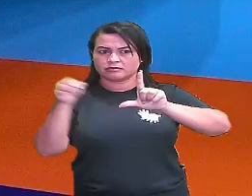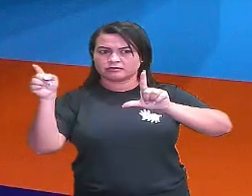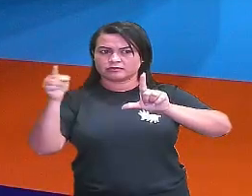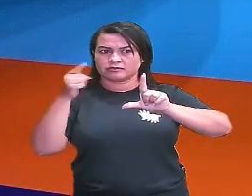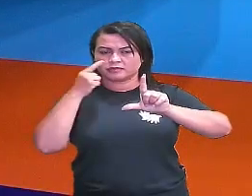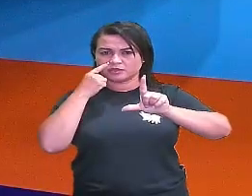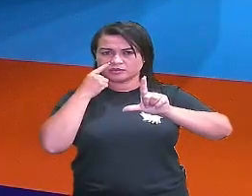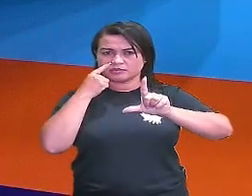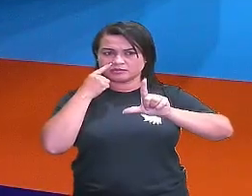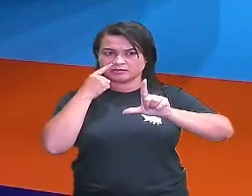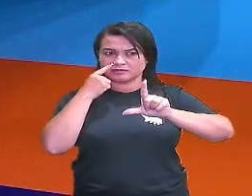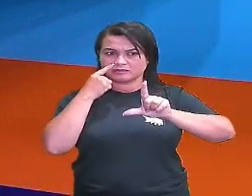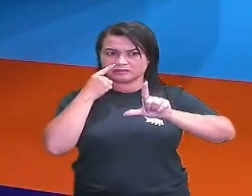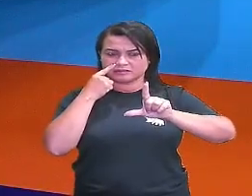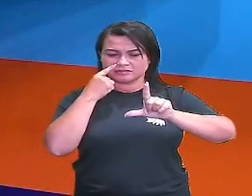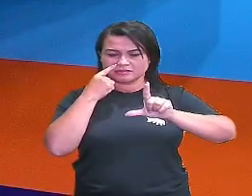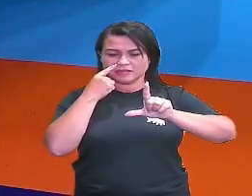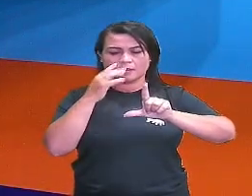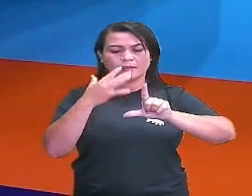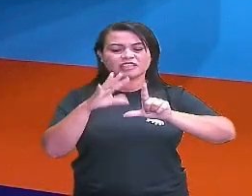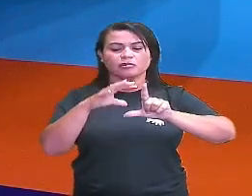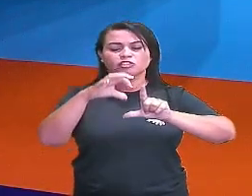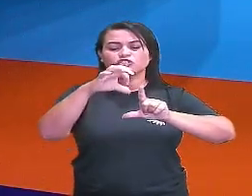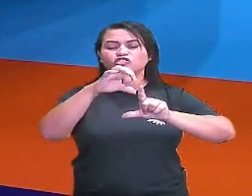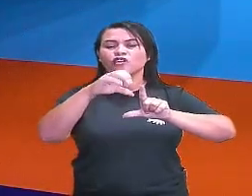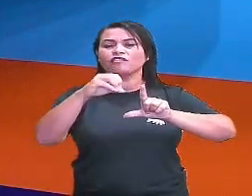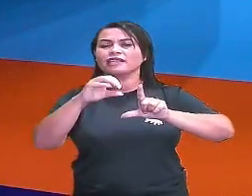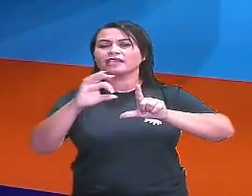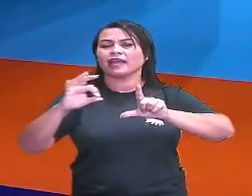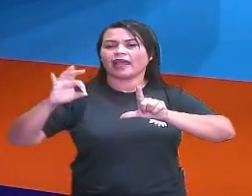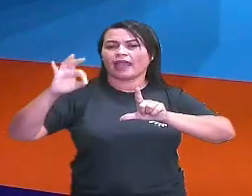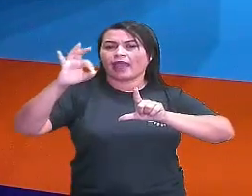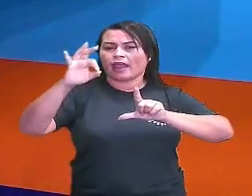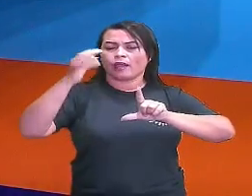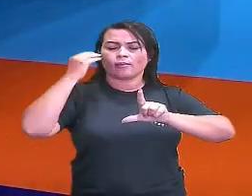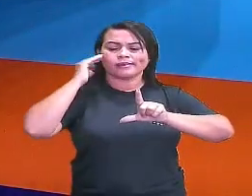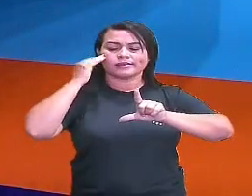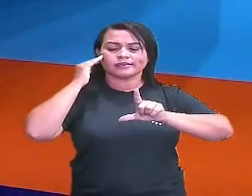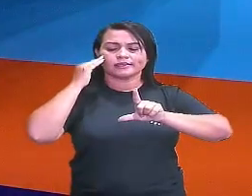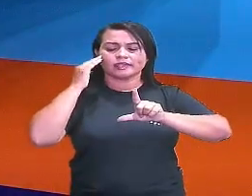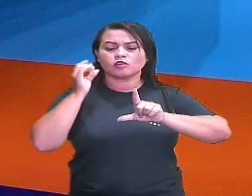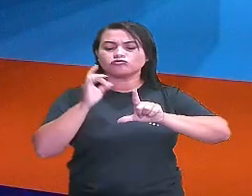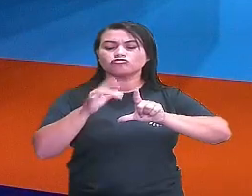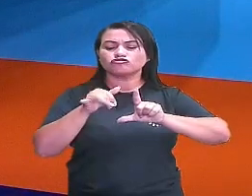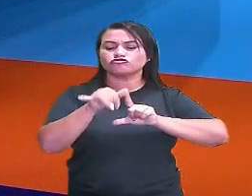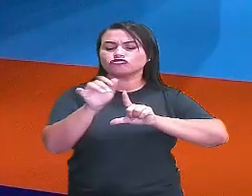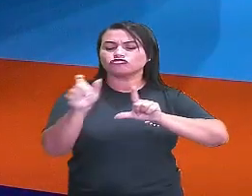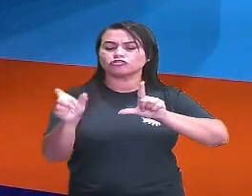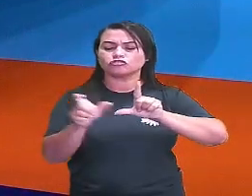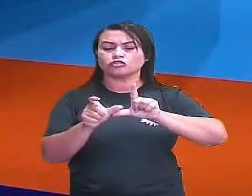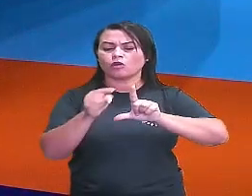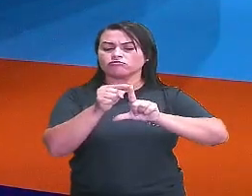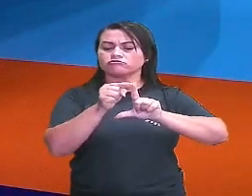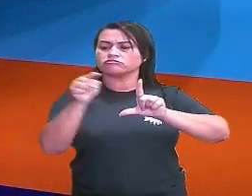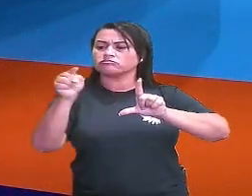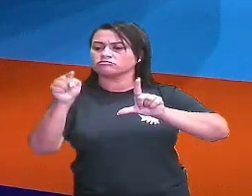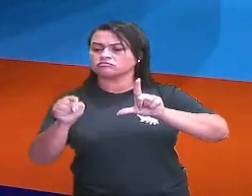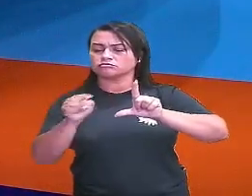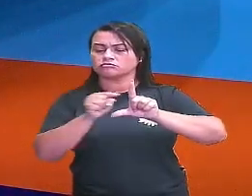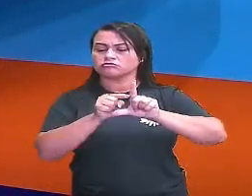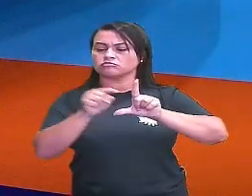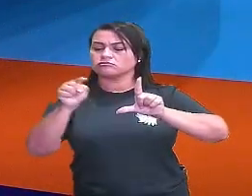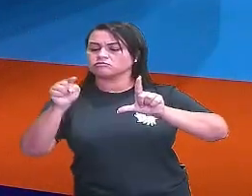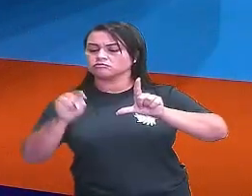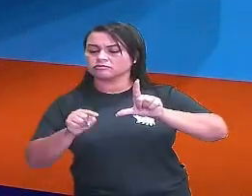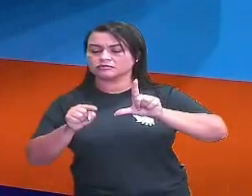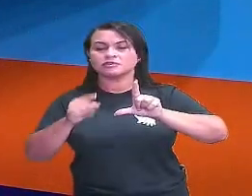mesmo, botando um ângulo aí de 90 graus. Aqui é só o design da imagem para ficar aí diferenciado.